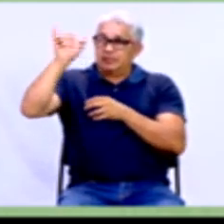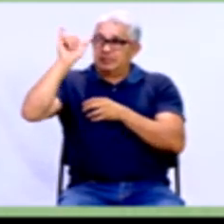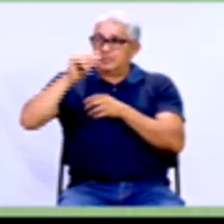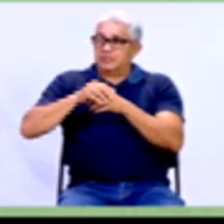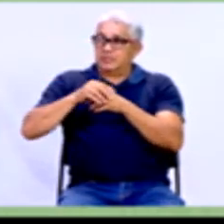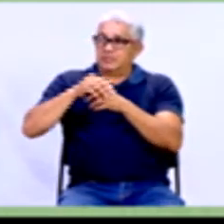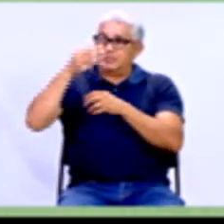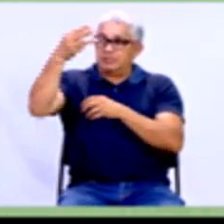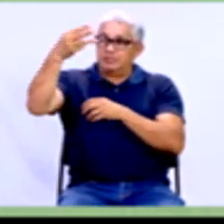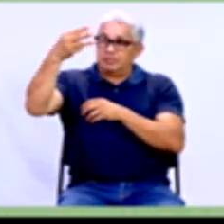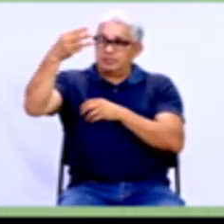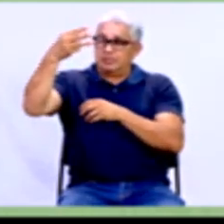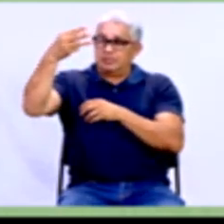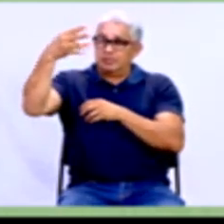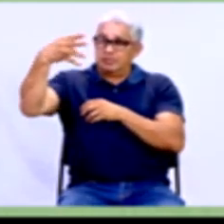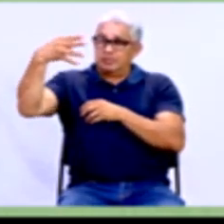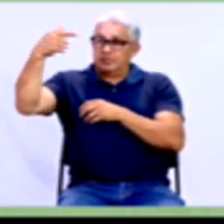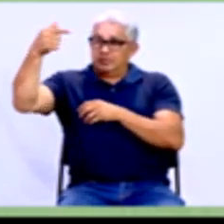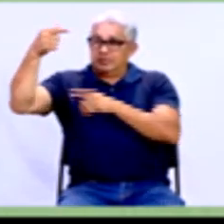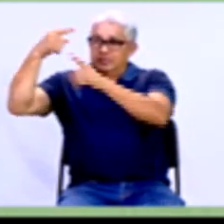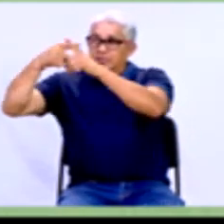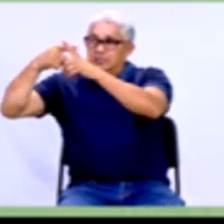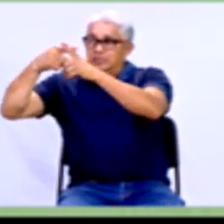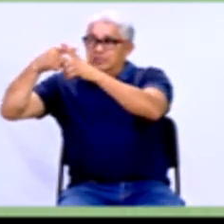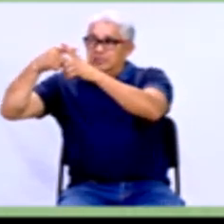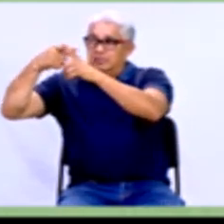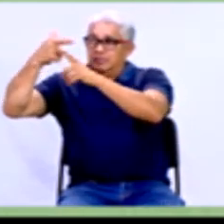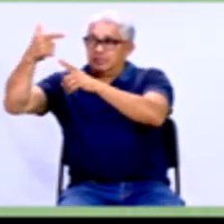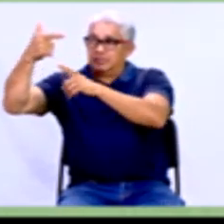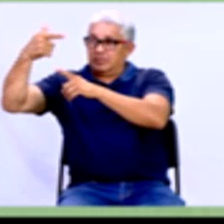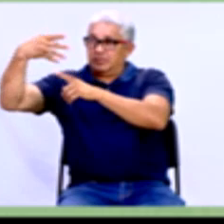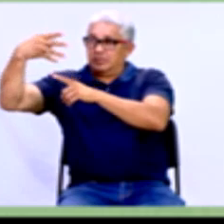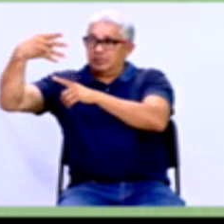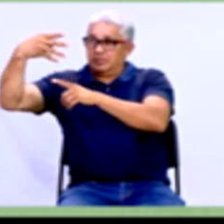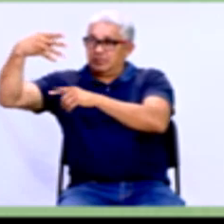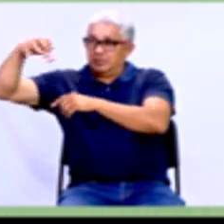x é 347 e o total de y